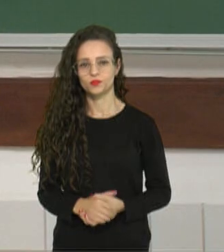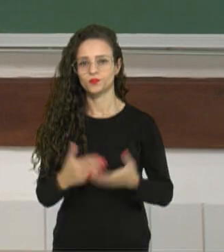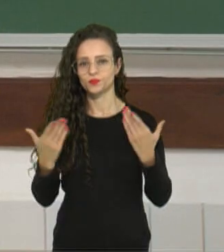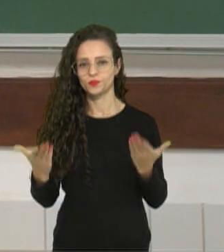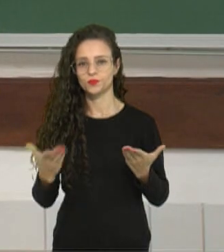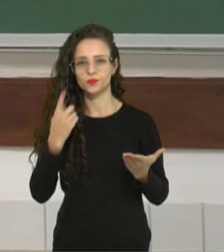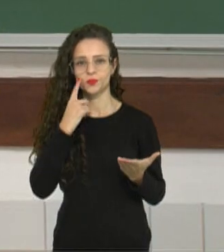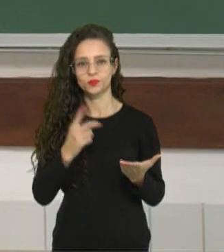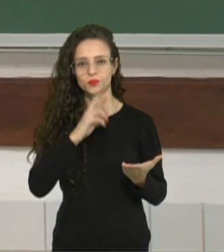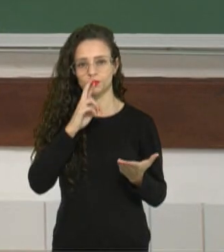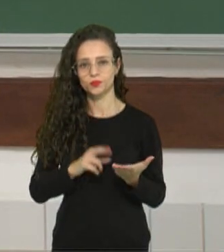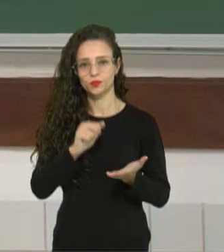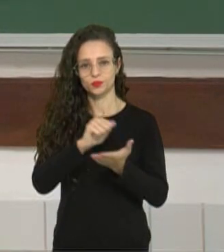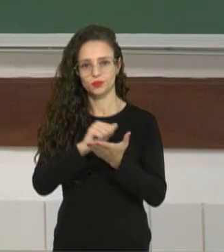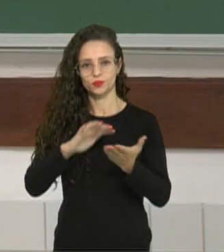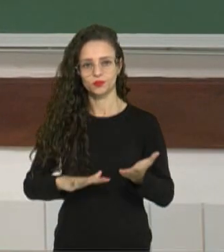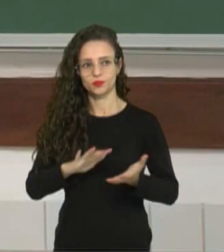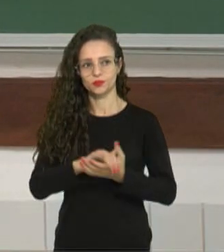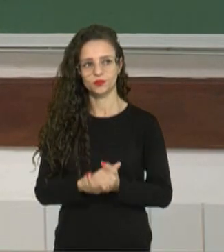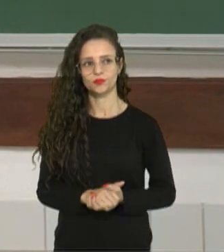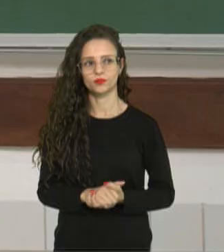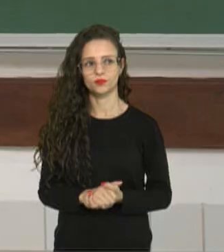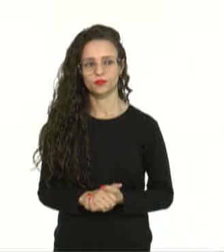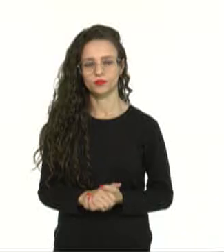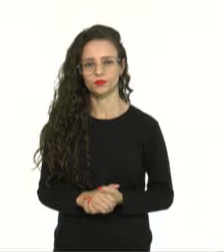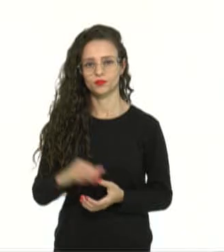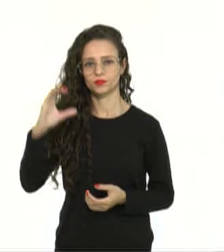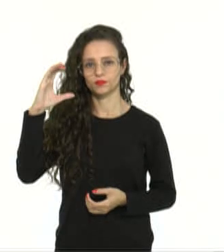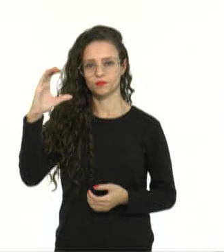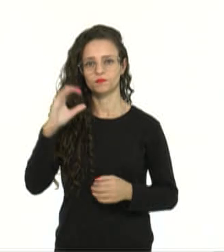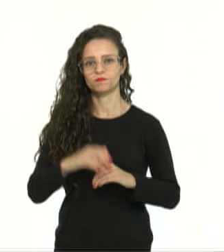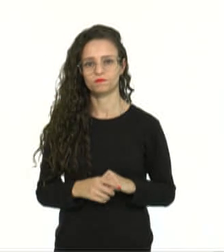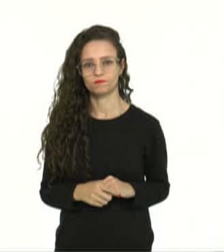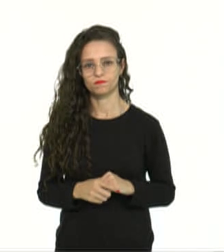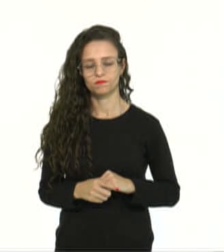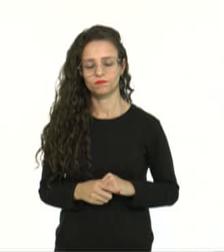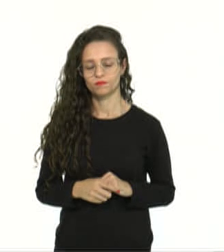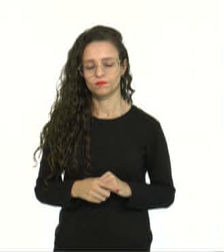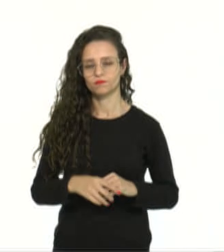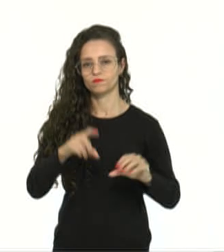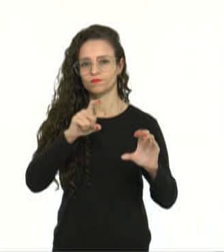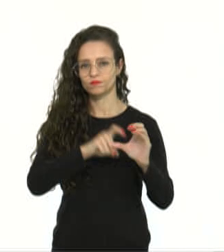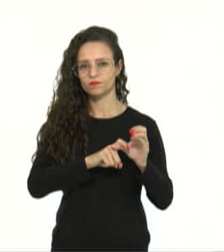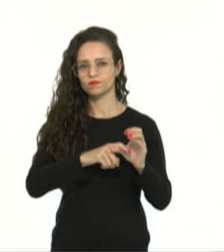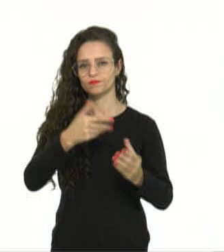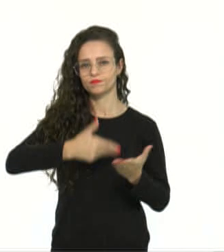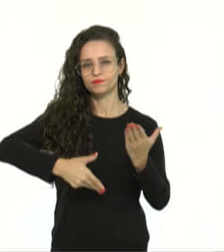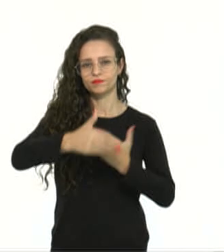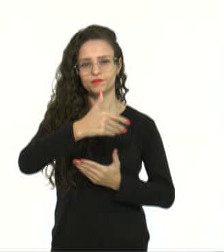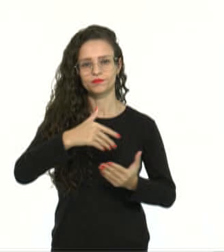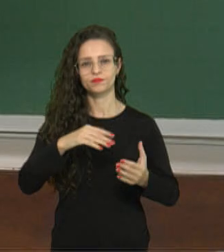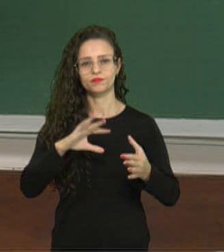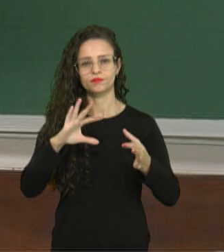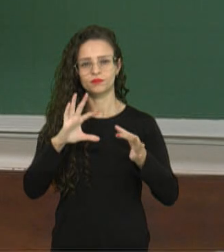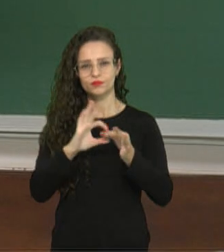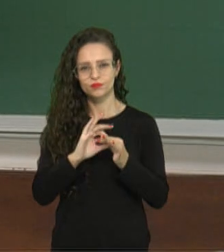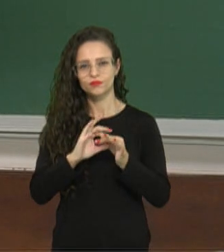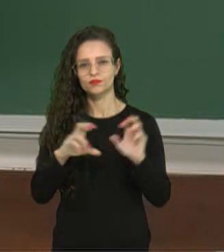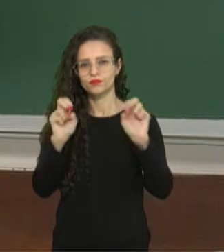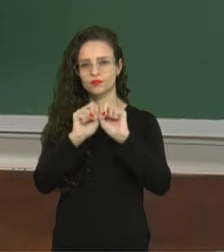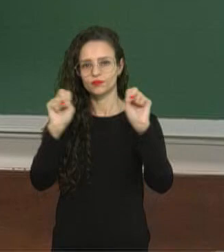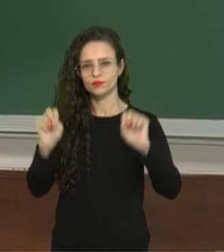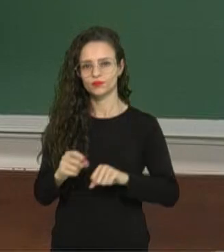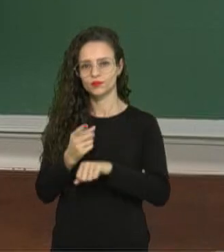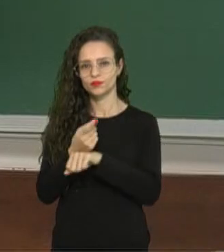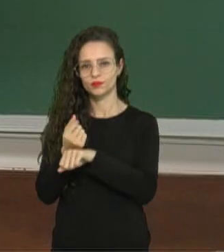Então vamos ver a resposta da nossa atividade. Letra C, interdependência do sistema econômico. Vamos detalhar um pouquinho essa